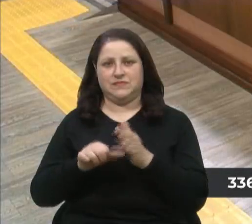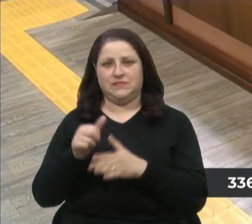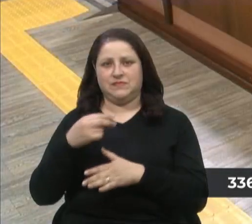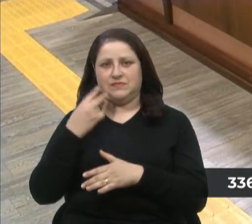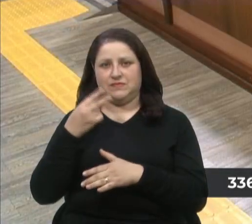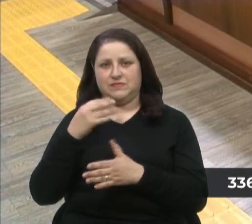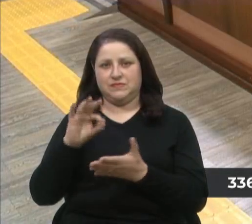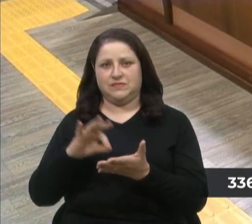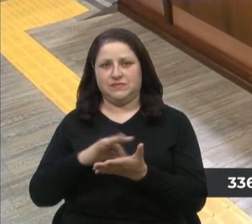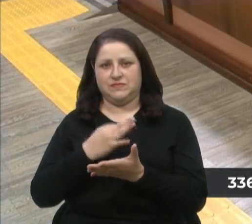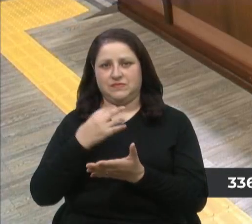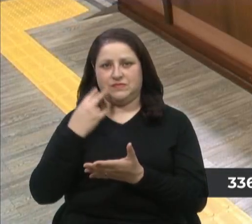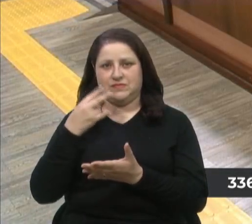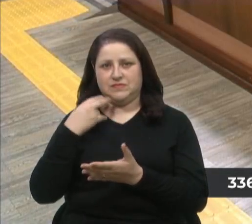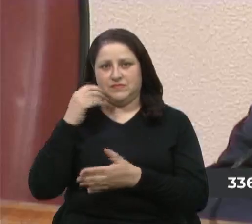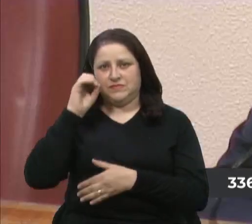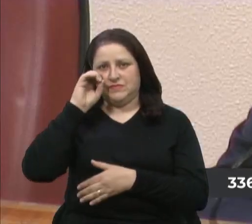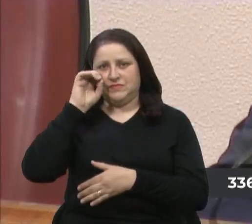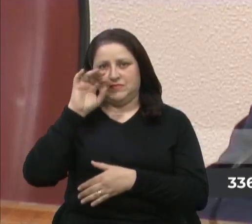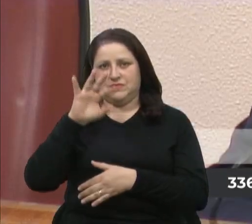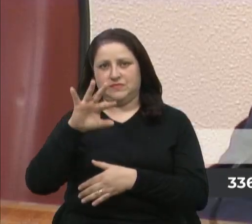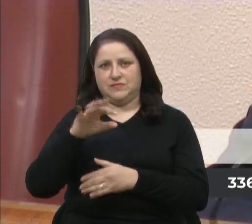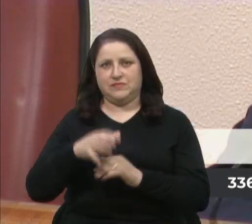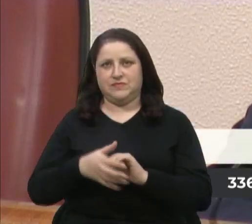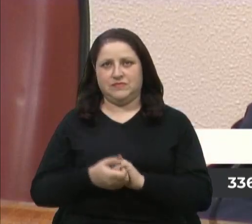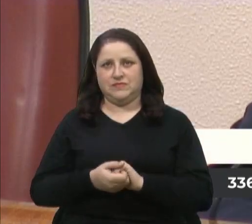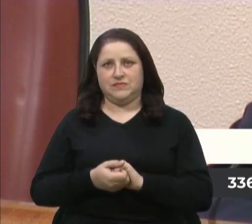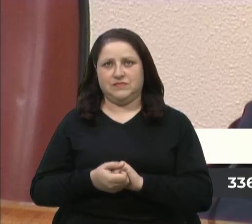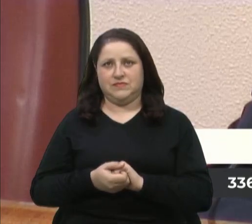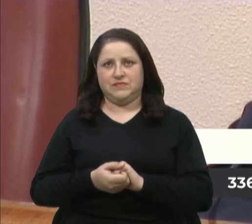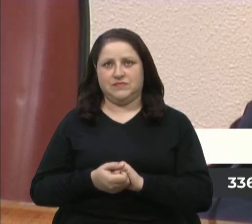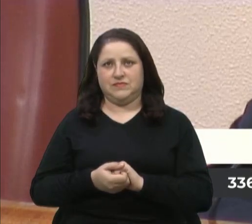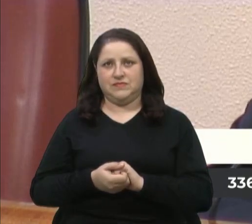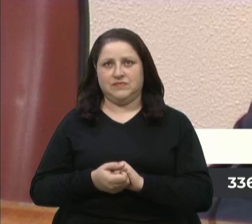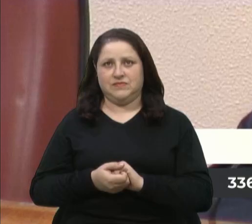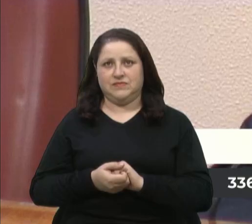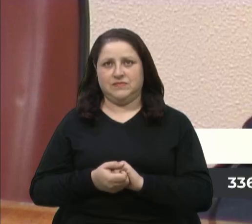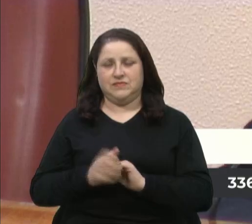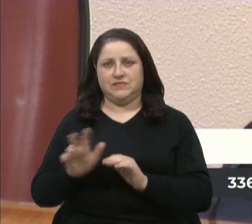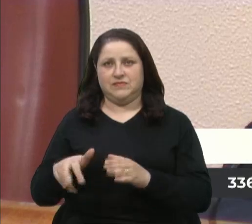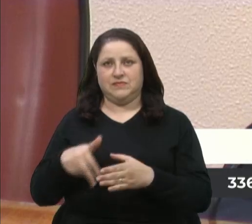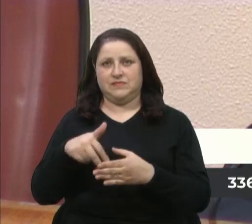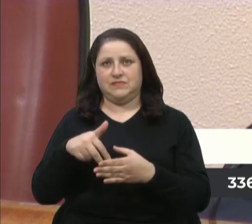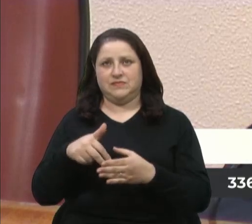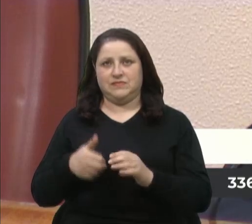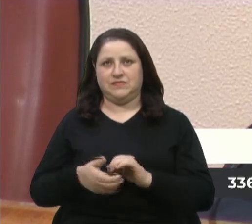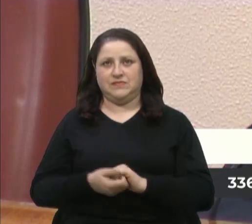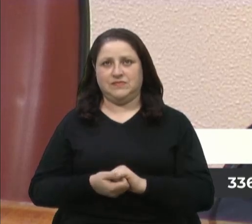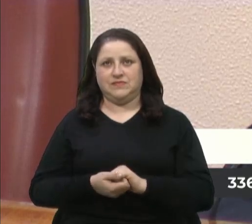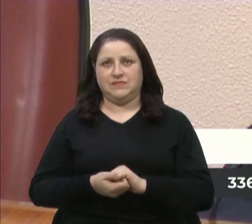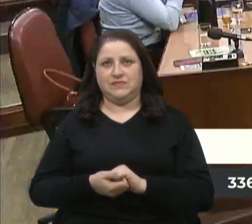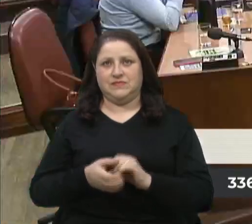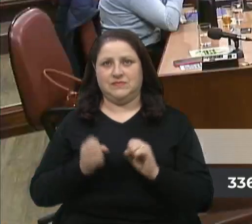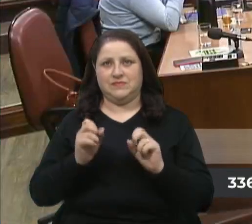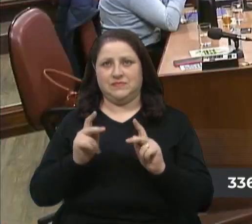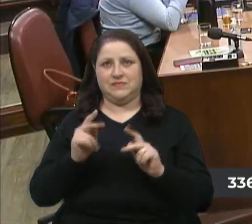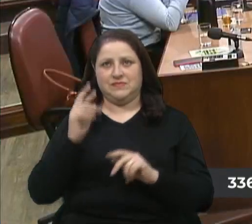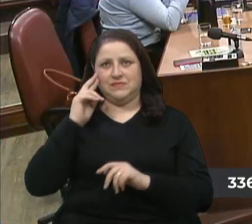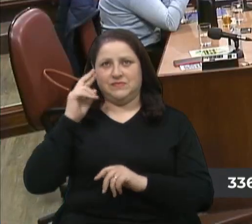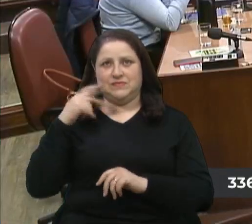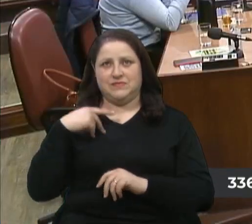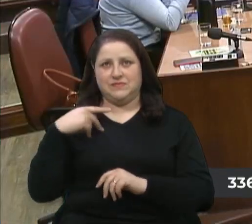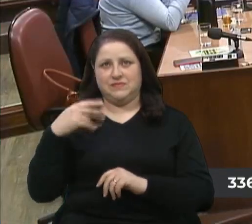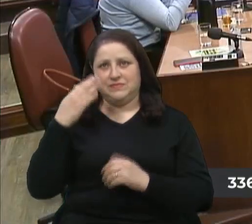Inscrito o vereador Elisandro Fiuza Gonçalves da Silva, na tribuna. Pois não, senhor presidente, muito